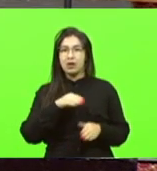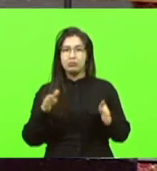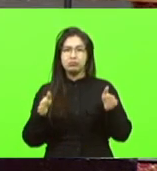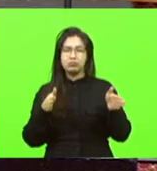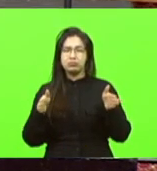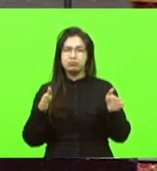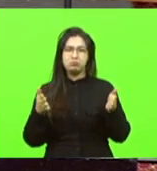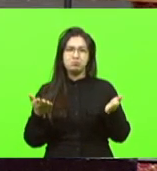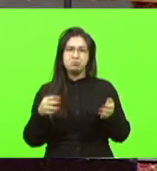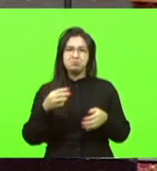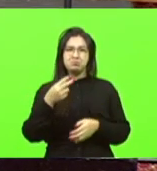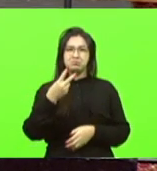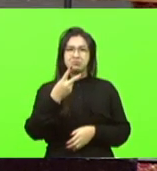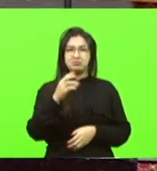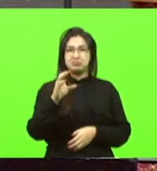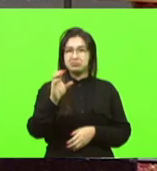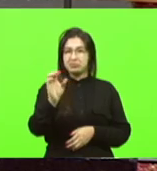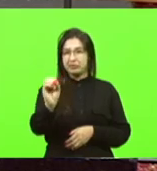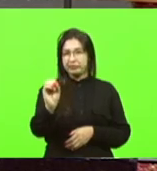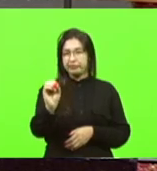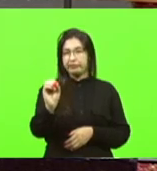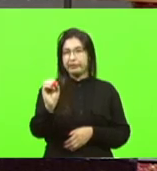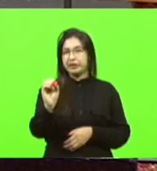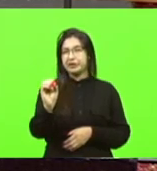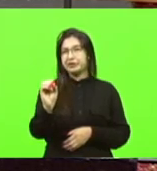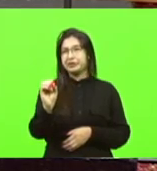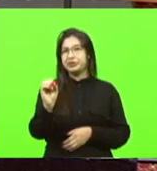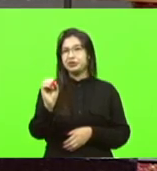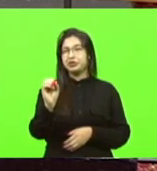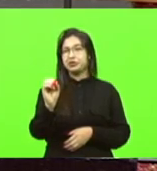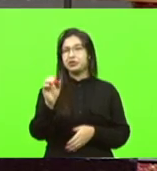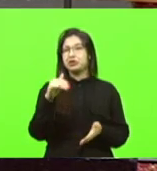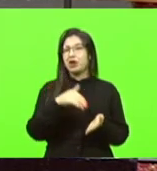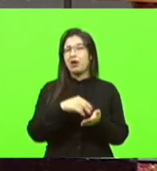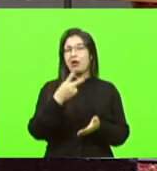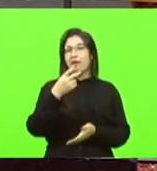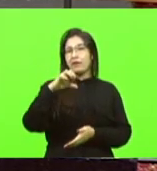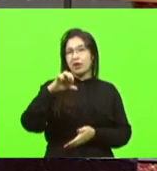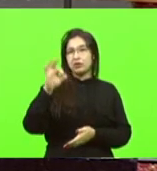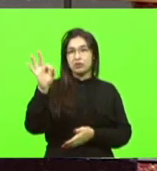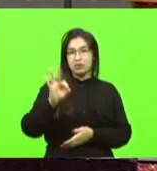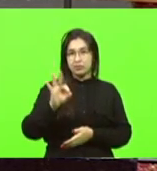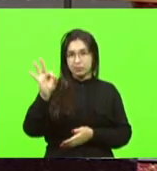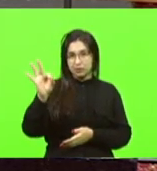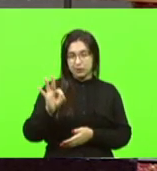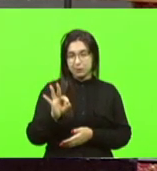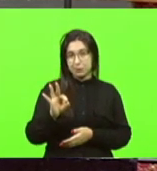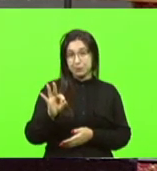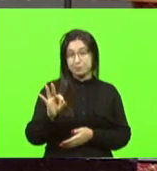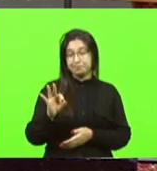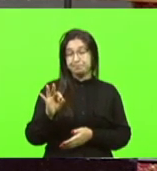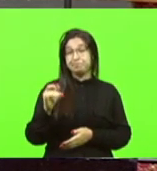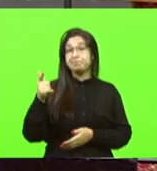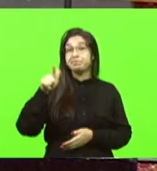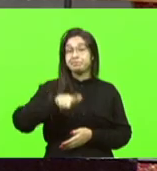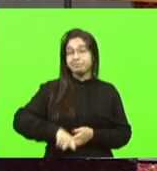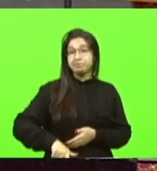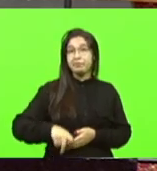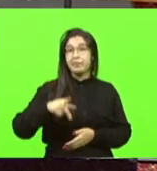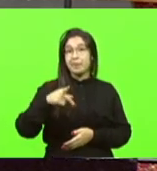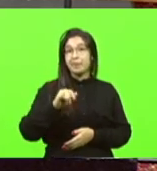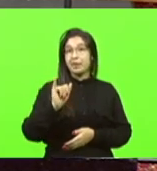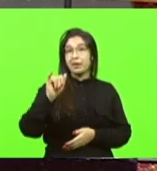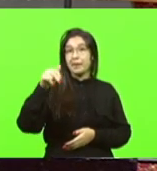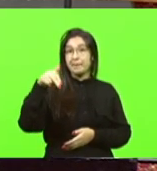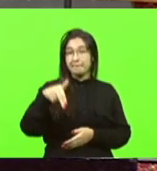20 a 29 por cento Além disso é o pin